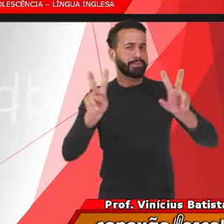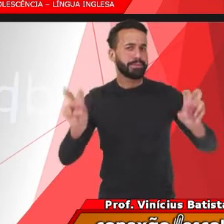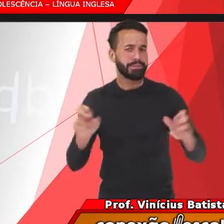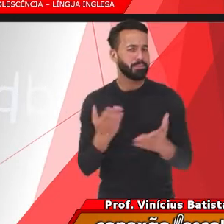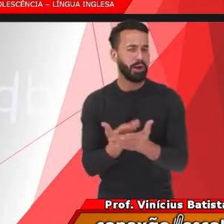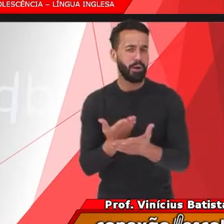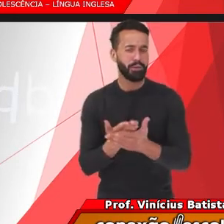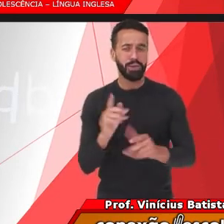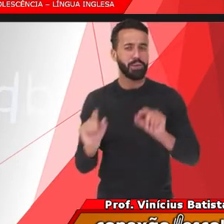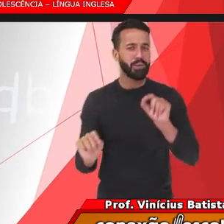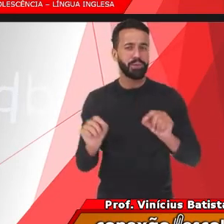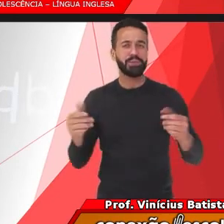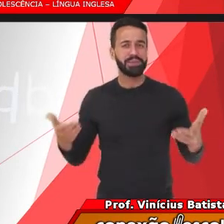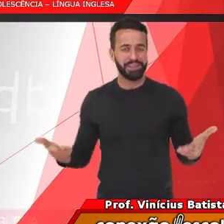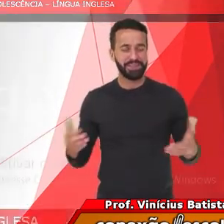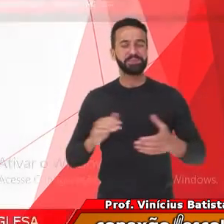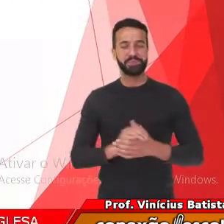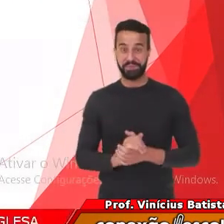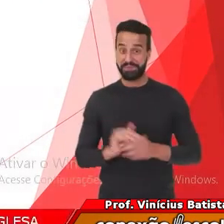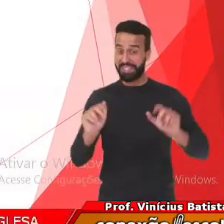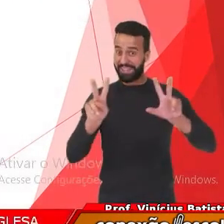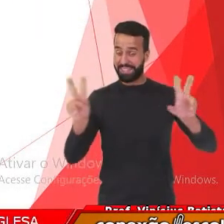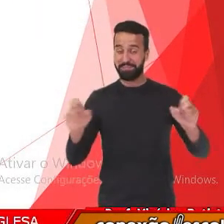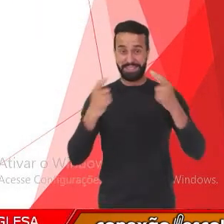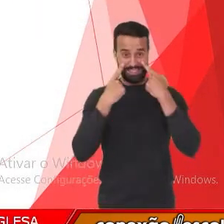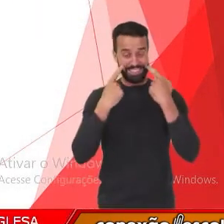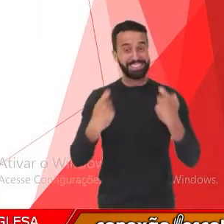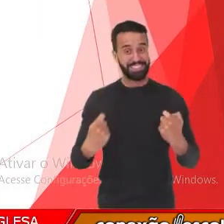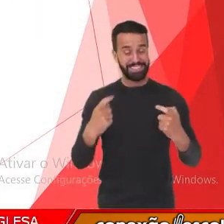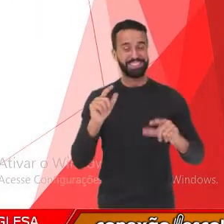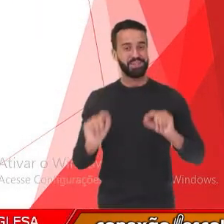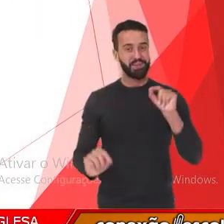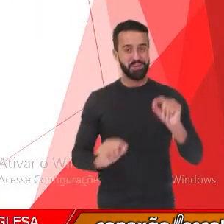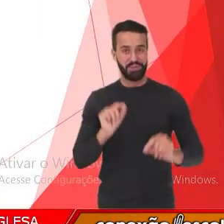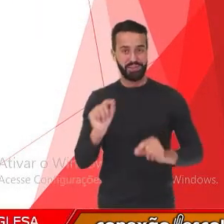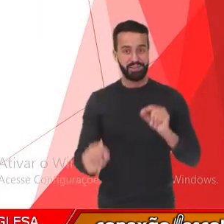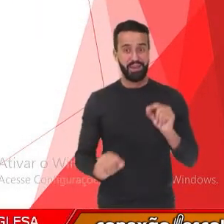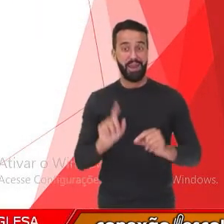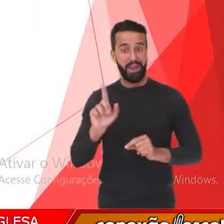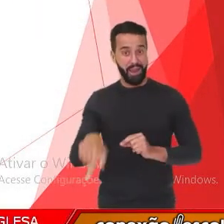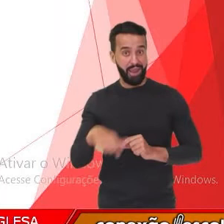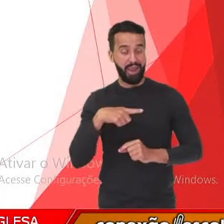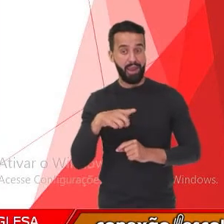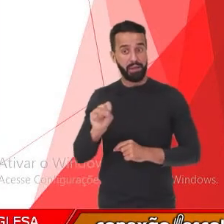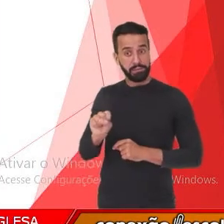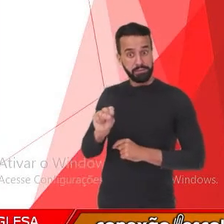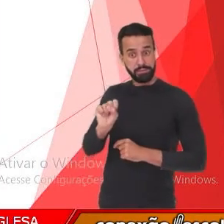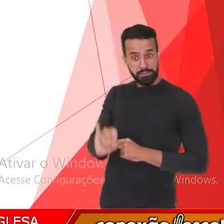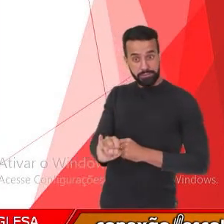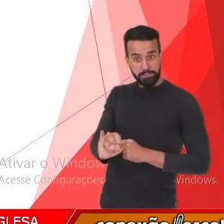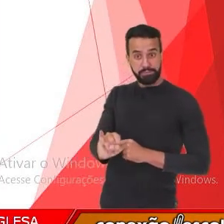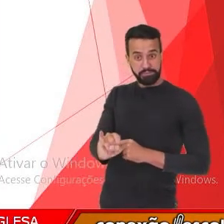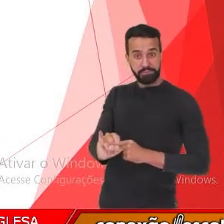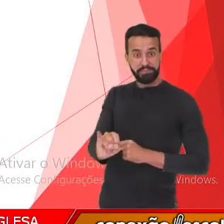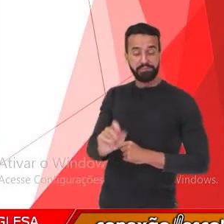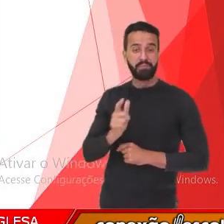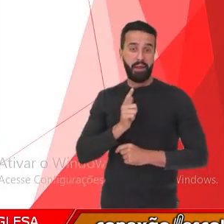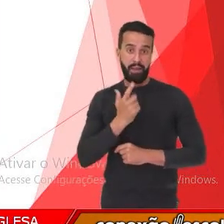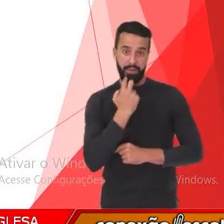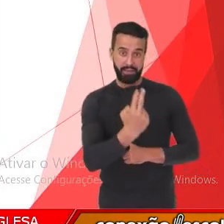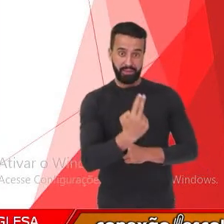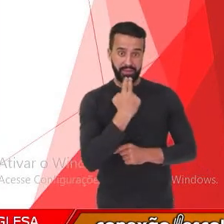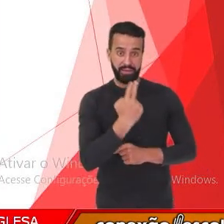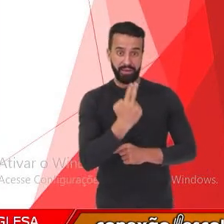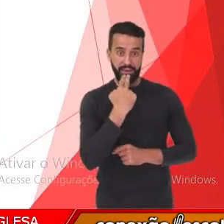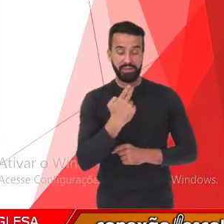aula de hoje? Bom, eu separei um tema bastante interessante, que são as orações condicionais, que em inglês